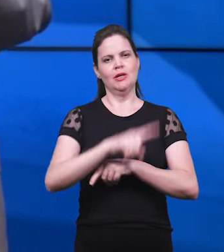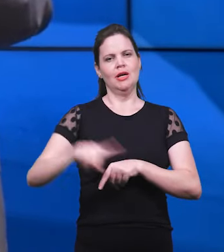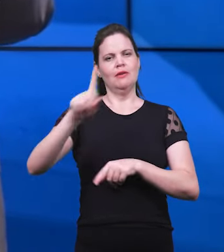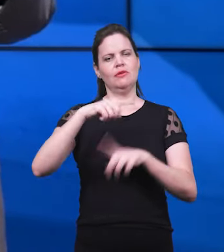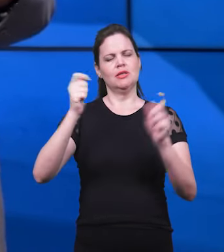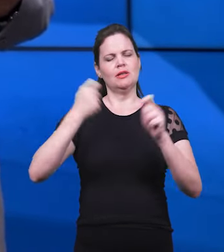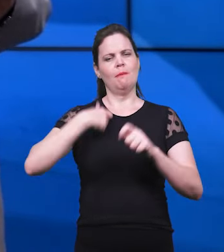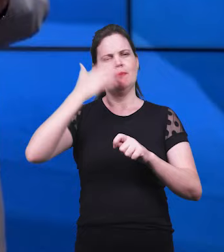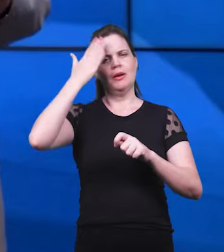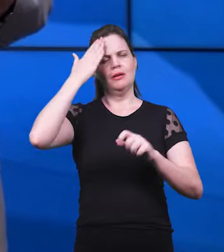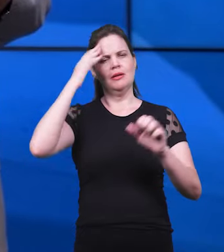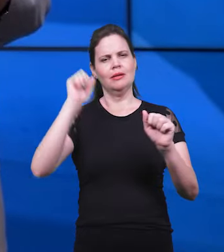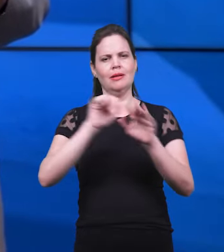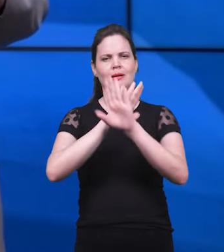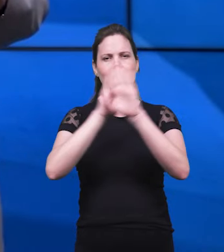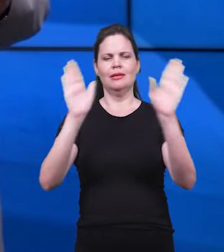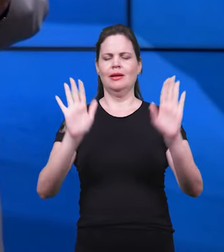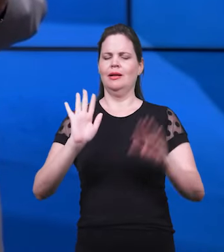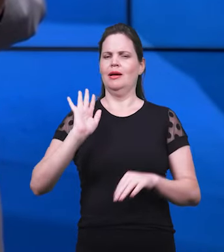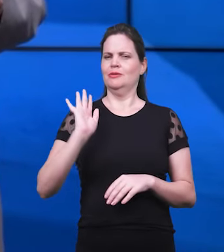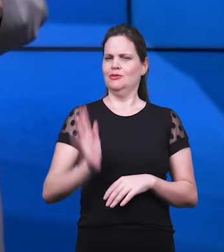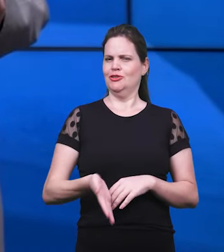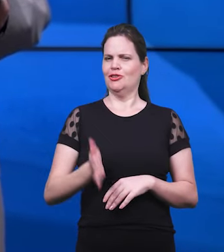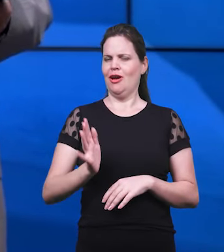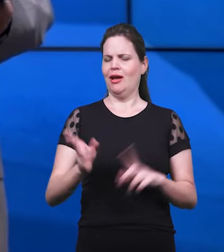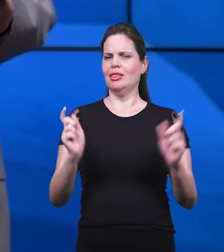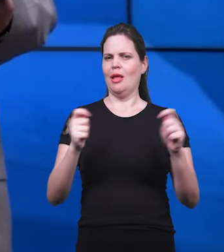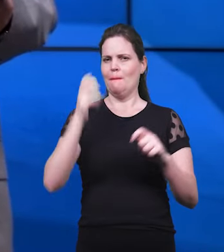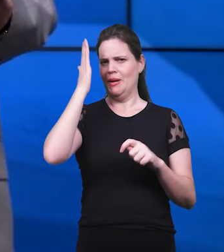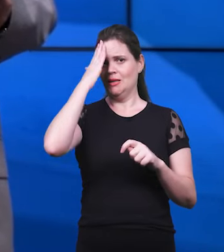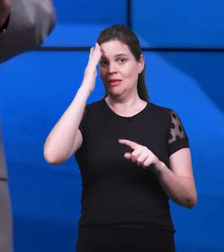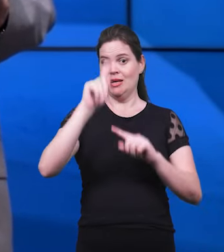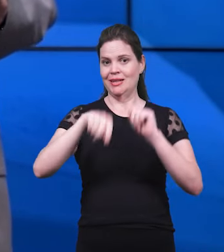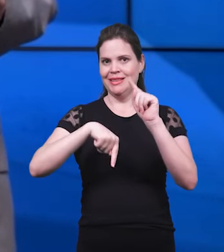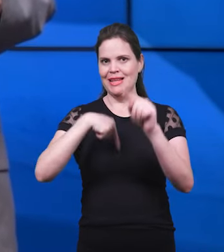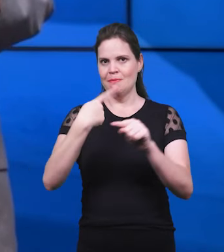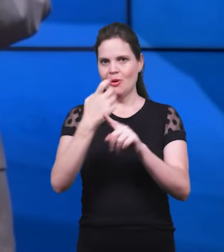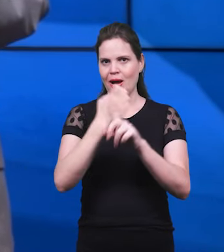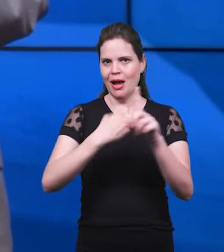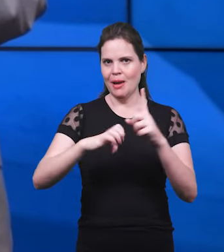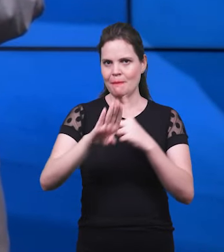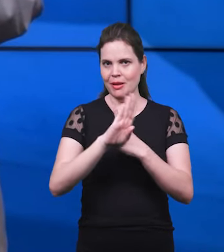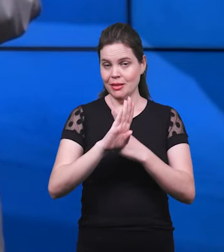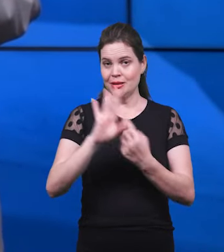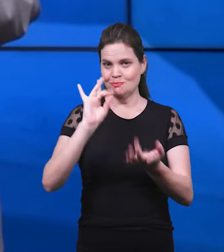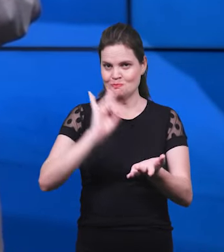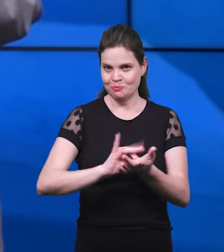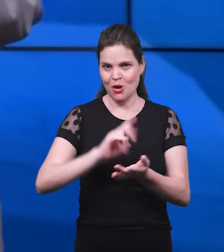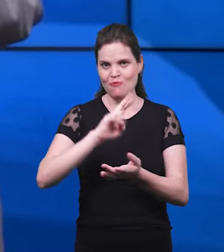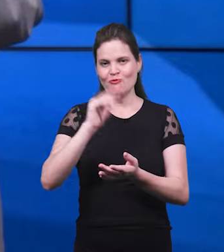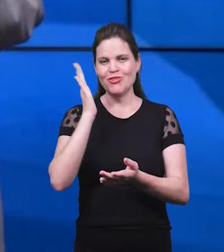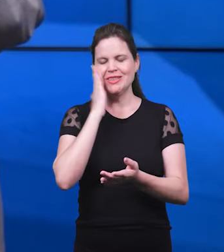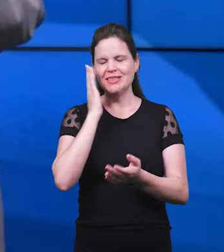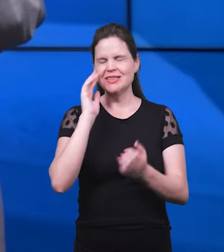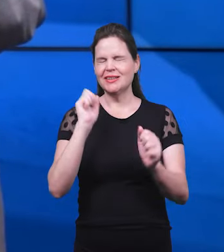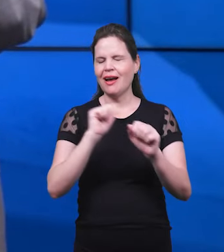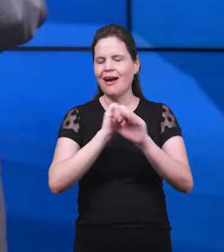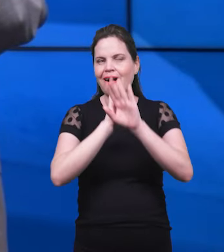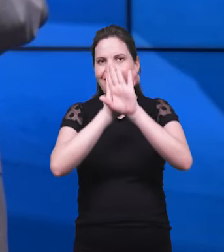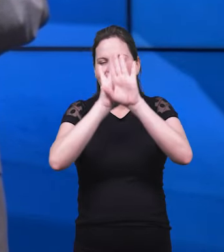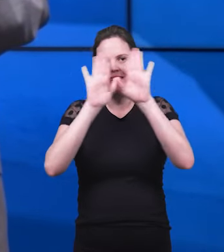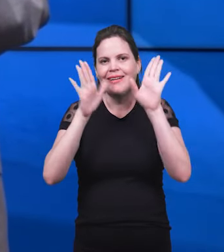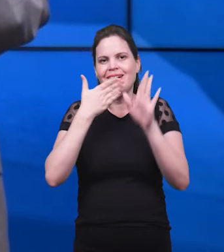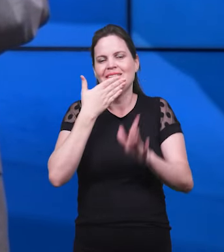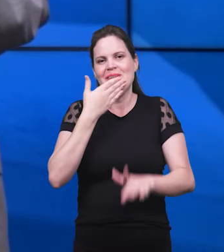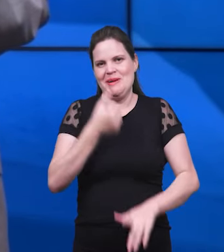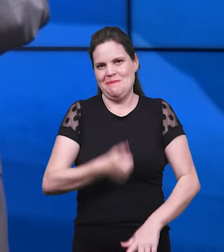uma compreensão prévia já desse horário para entenderem melhor a escola bíblica dominical que vai iniciar daqui